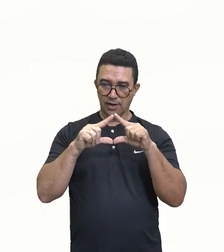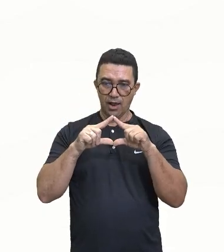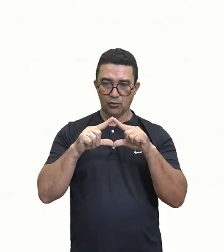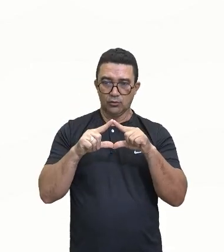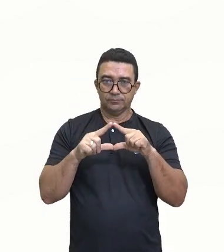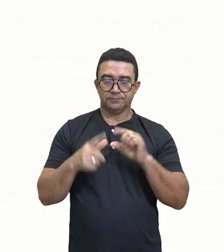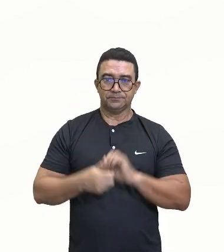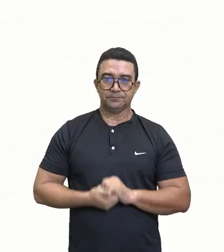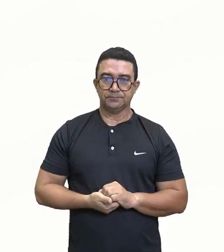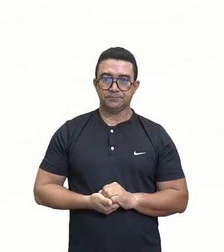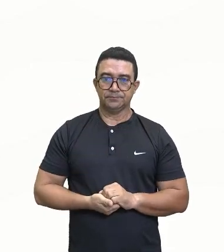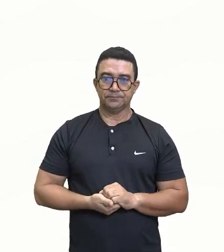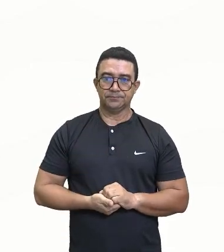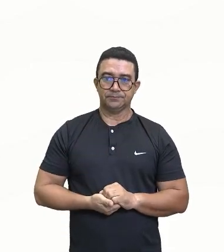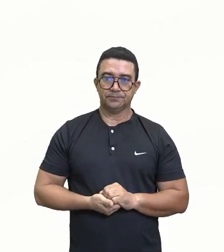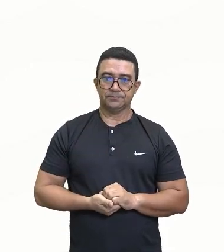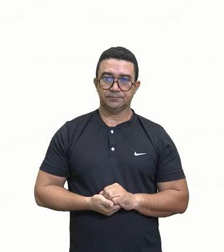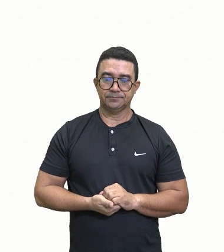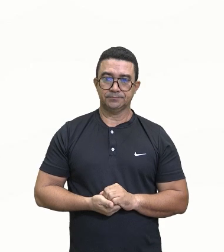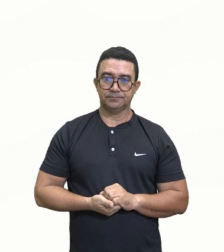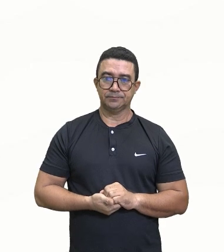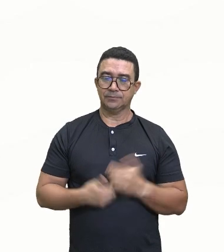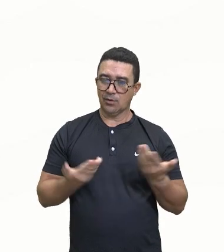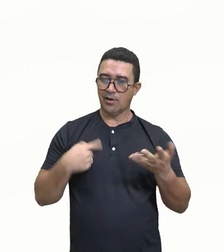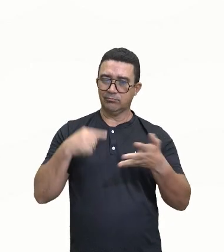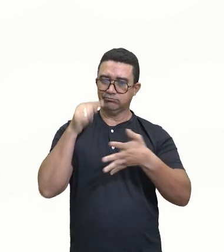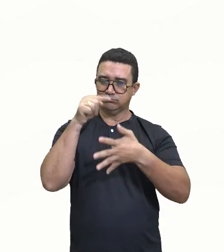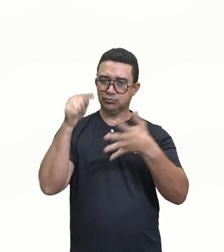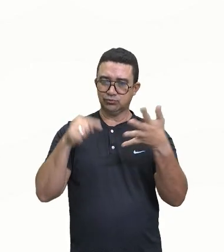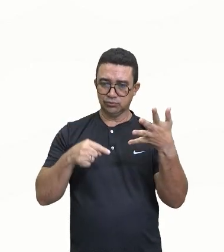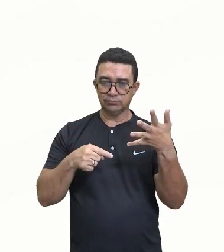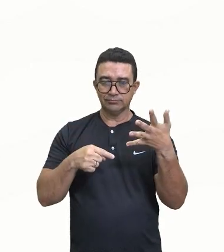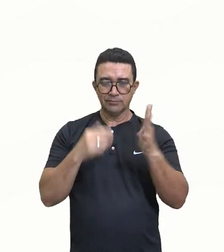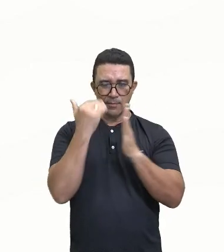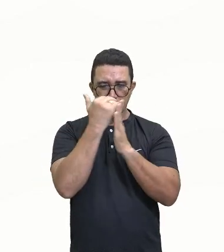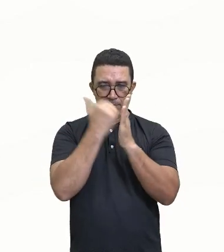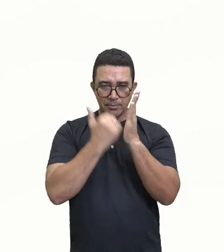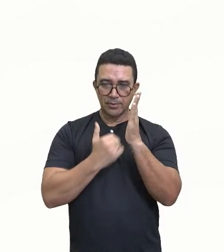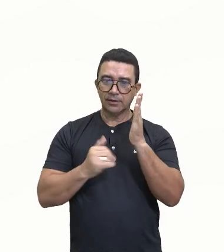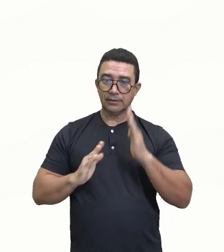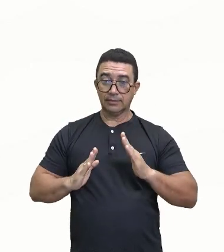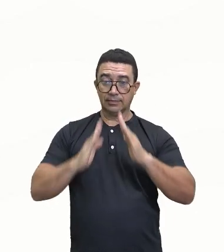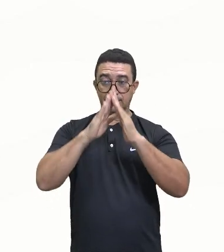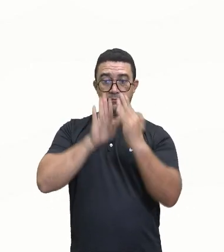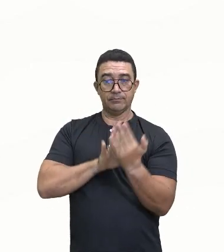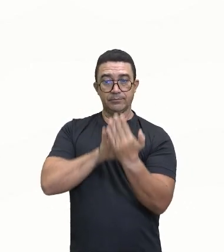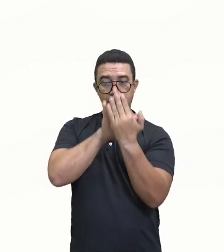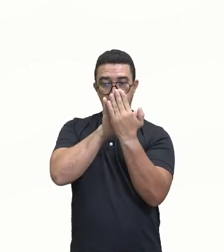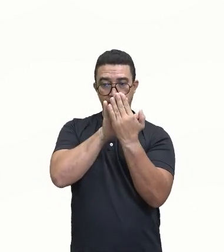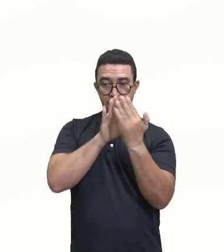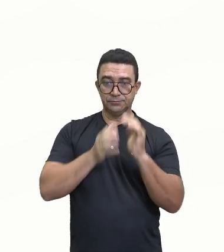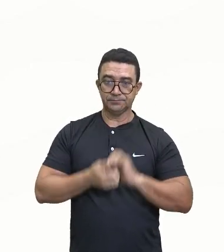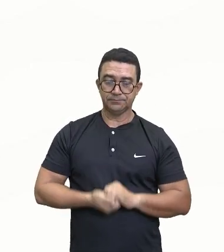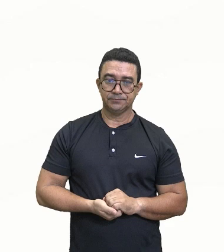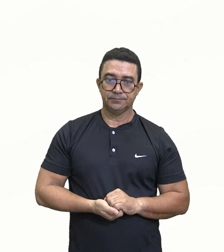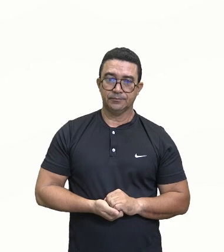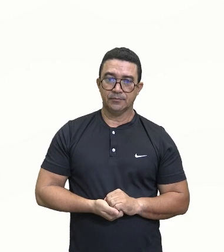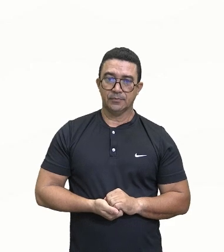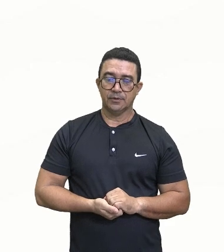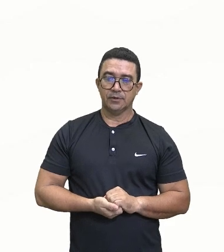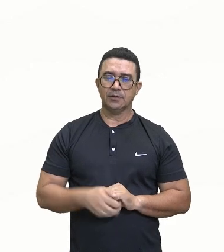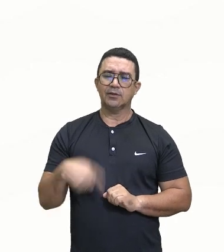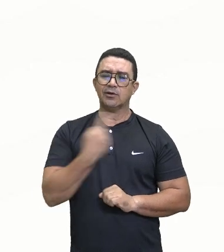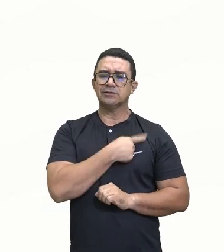hein, gente? Então, esses são os elementos aí importantes da pirâmide. E o que a gente